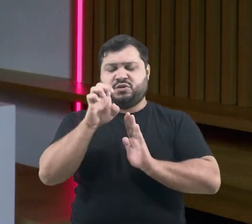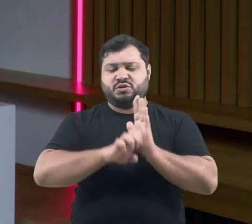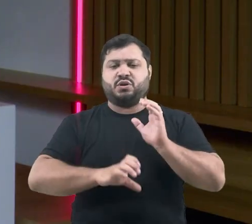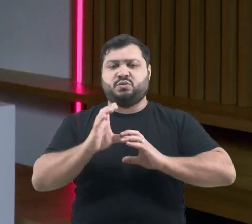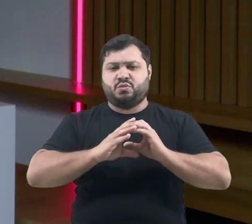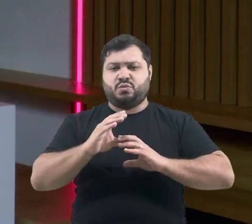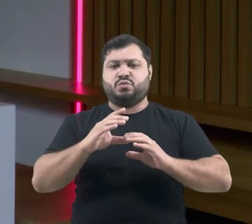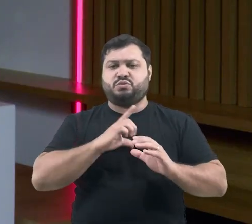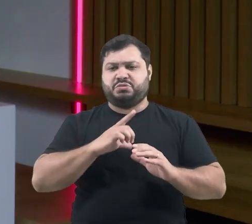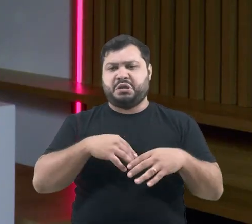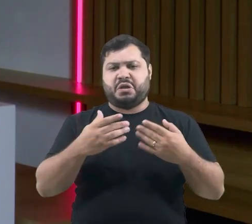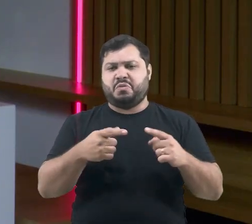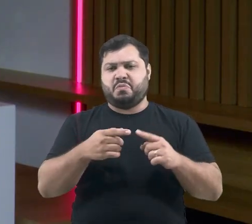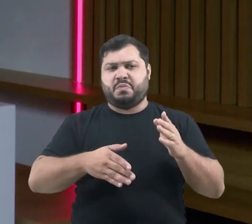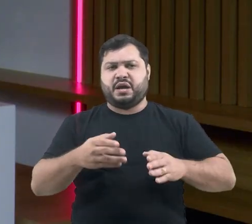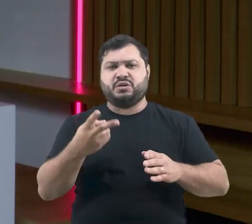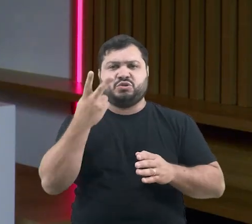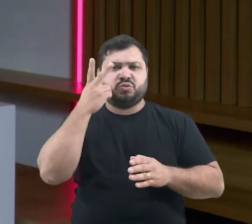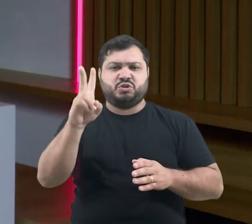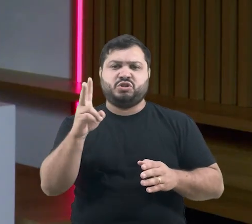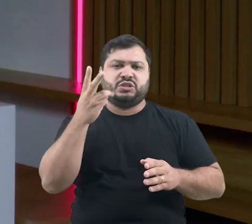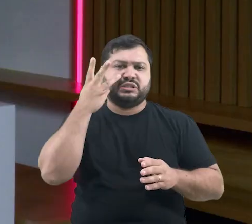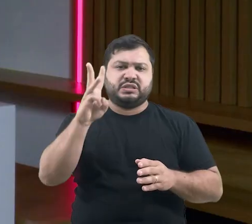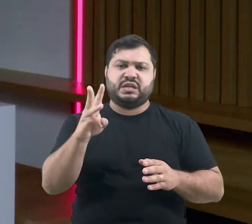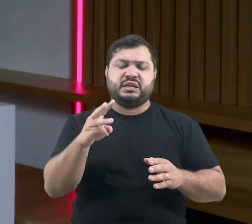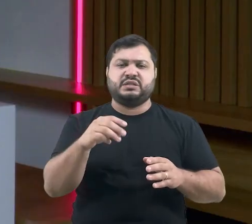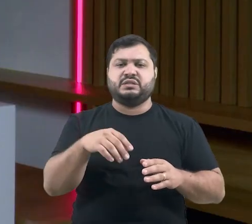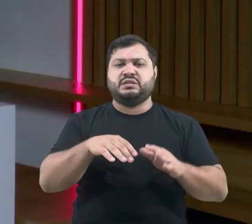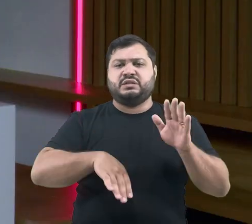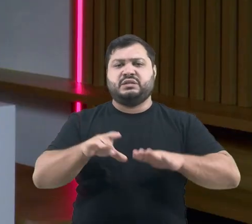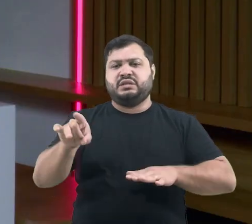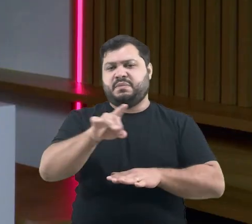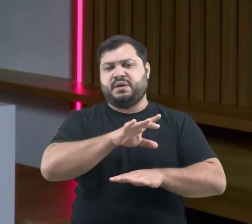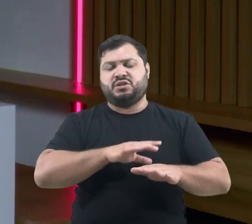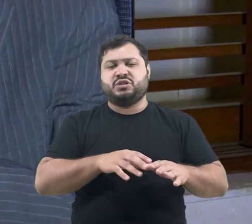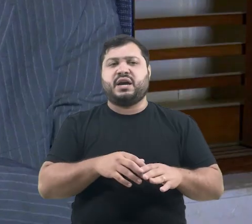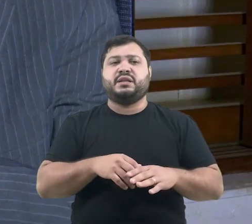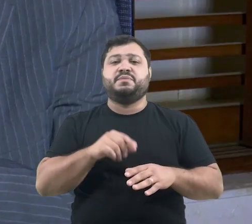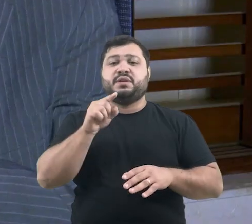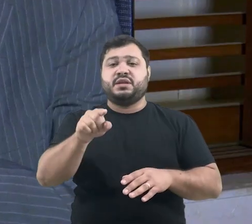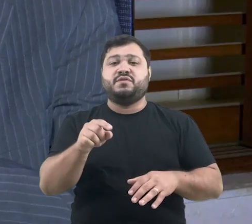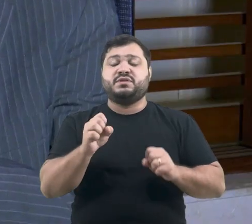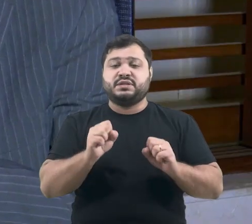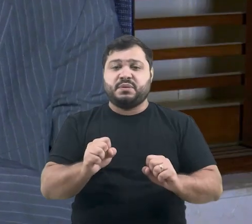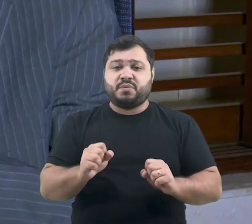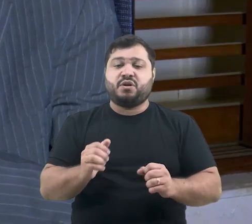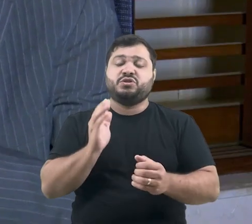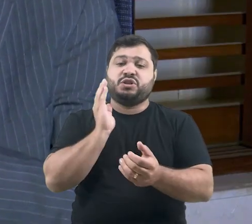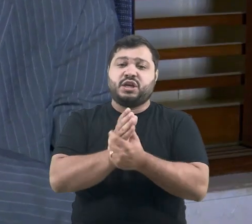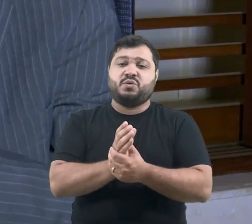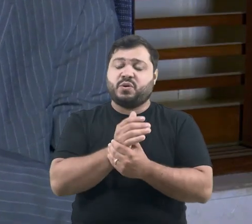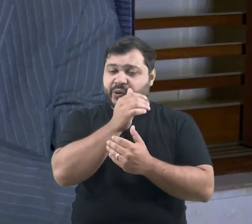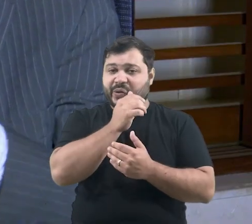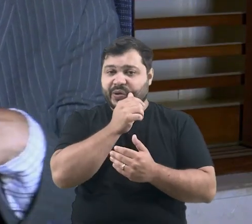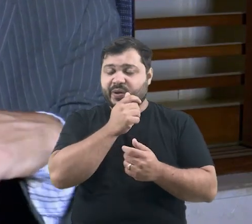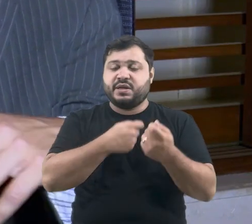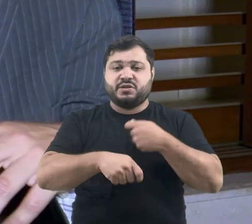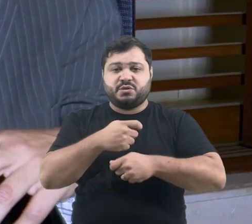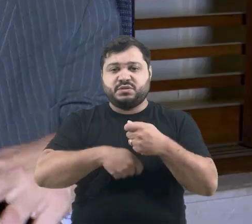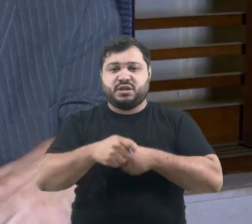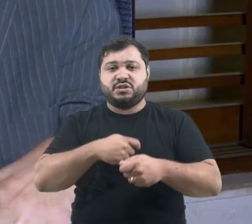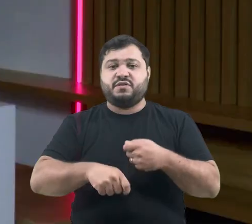edital do concurso prevê geralmente um prazo de 2 dias úteis, 3, isso varia conforme cada edital, e você então pode recorrer impugnando